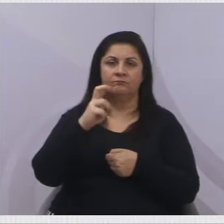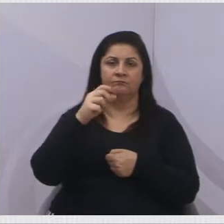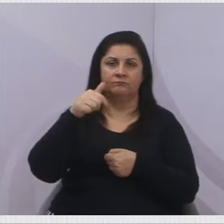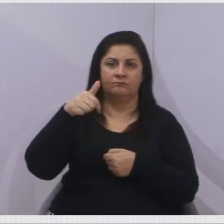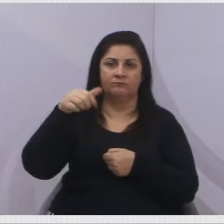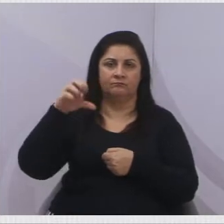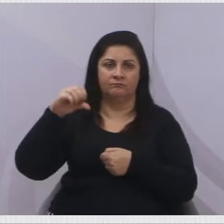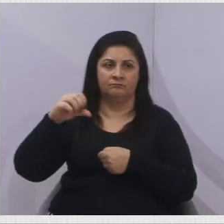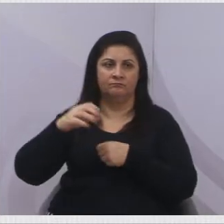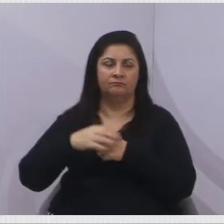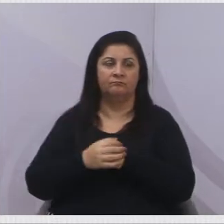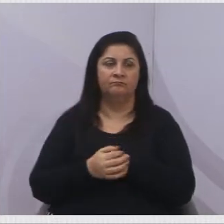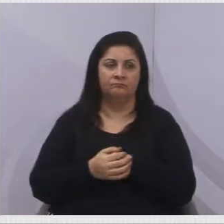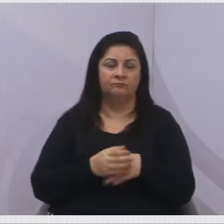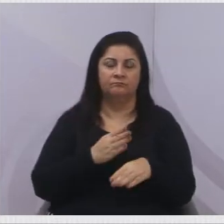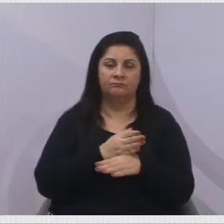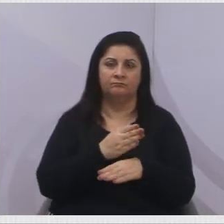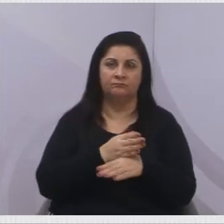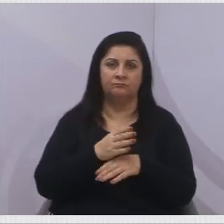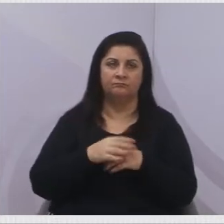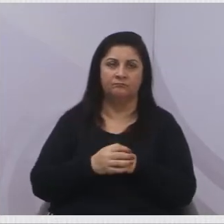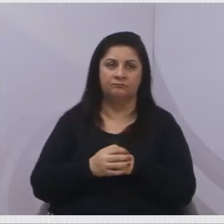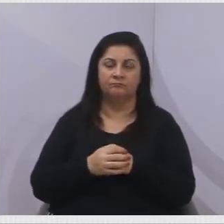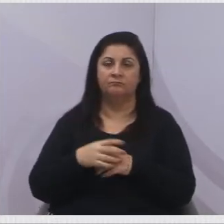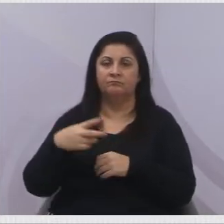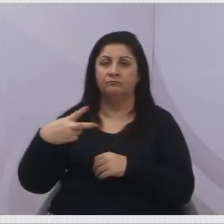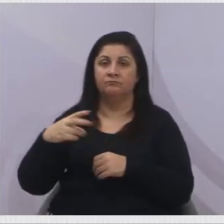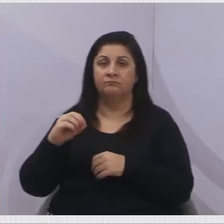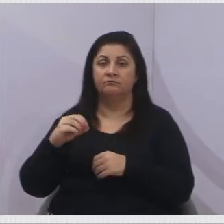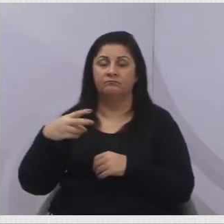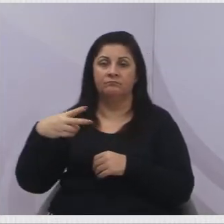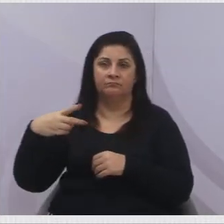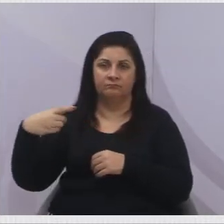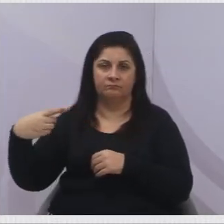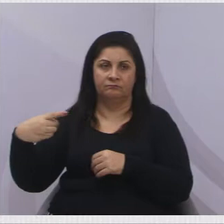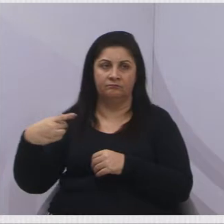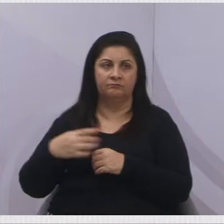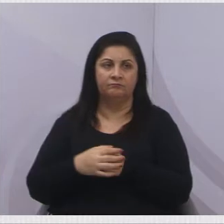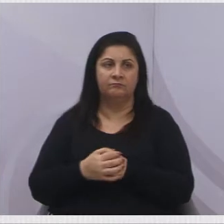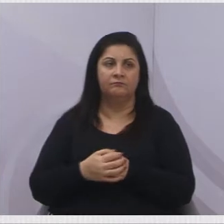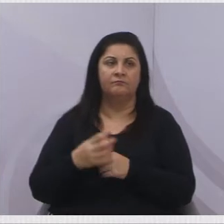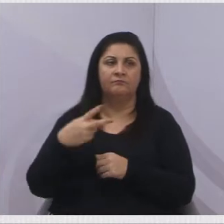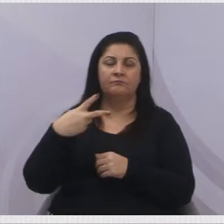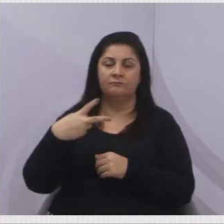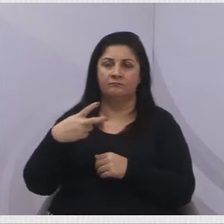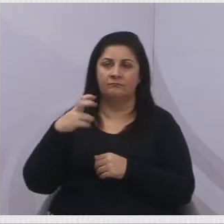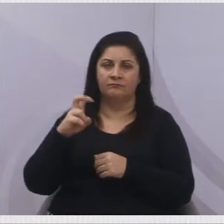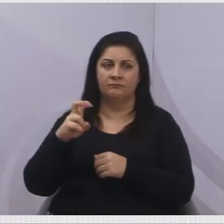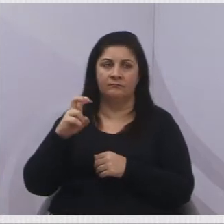24.579 sessões realizadas, no segundo quadrimestre de 2021,